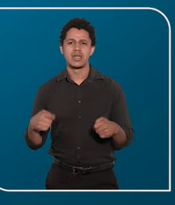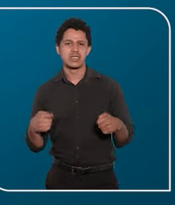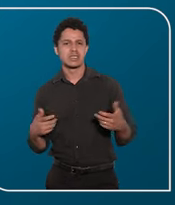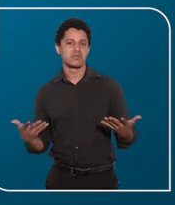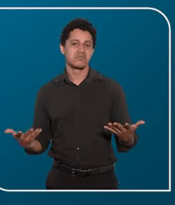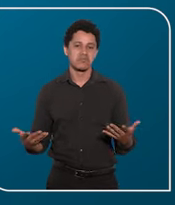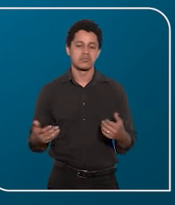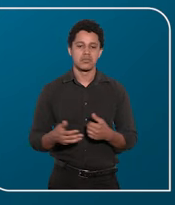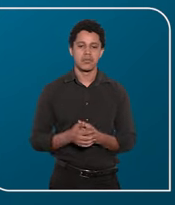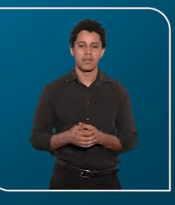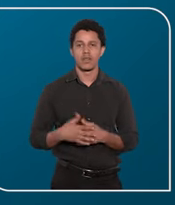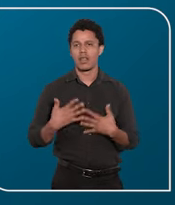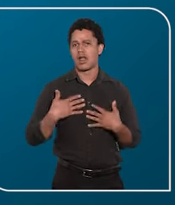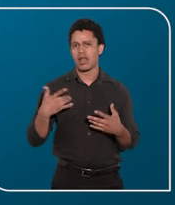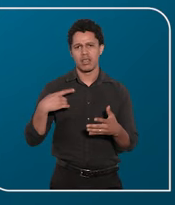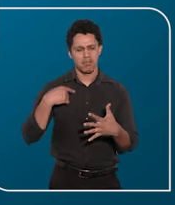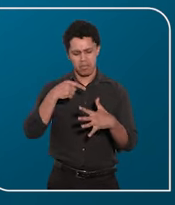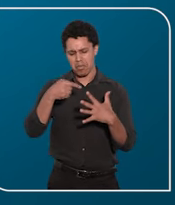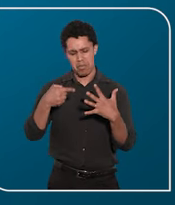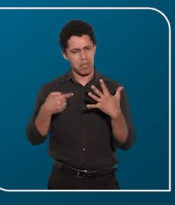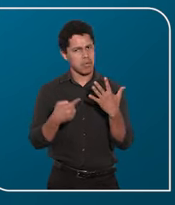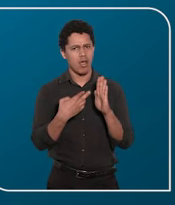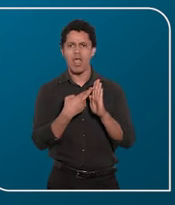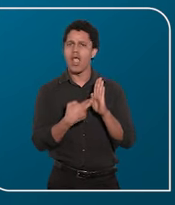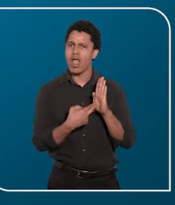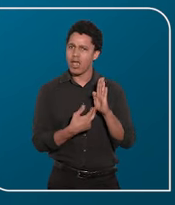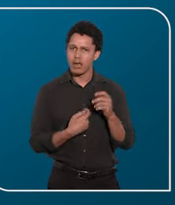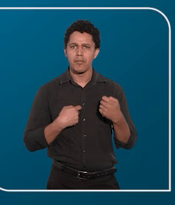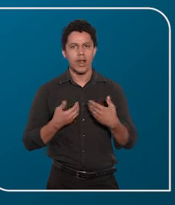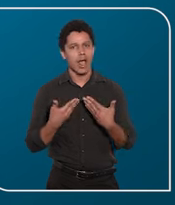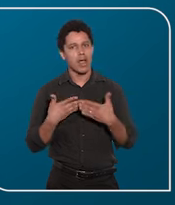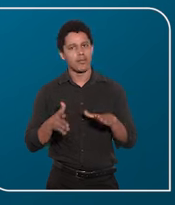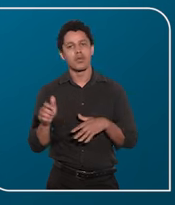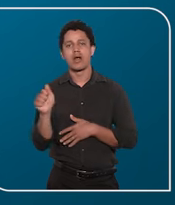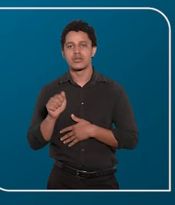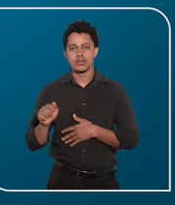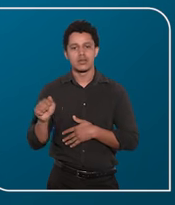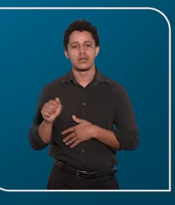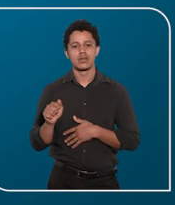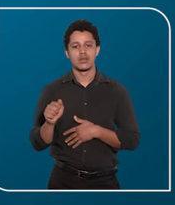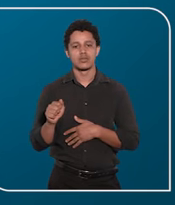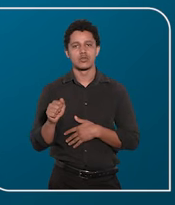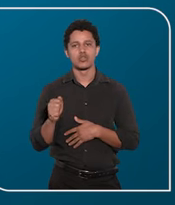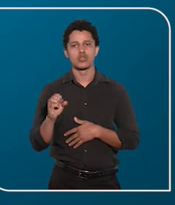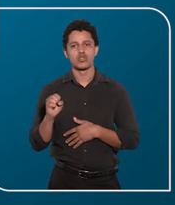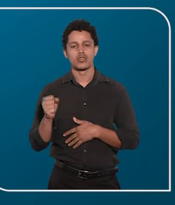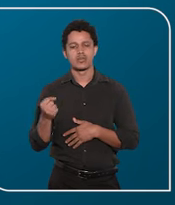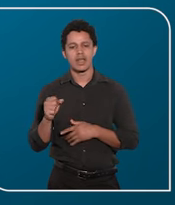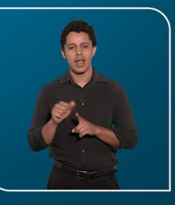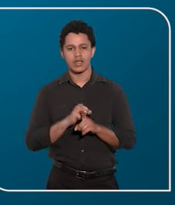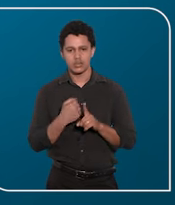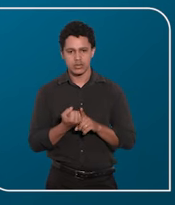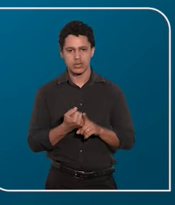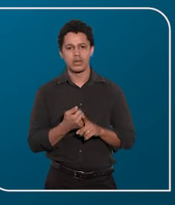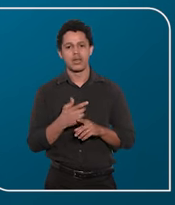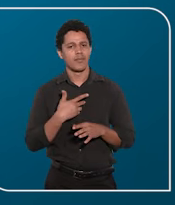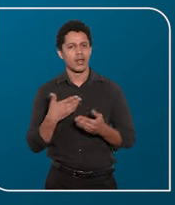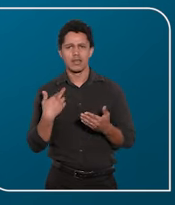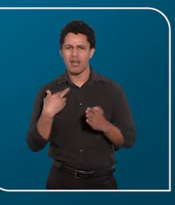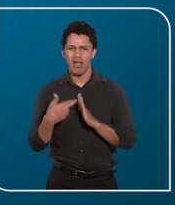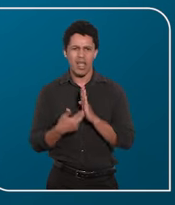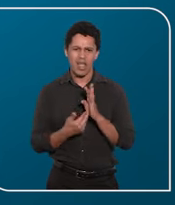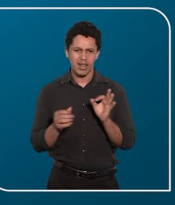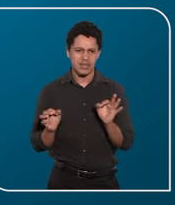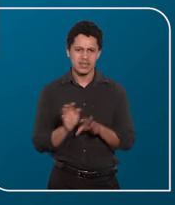Fátima, tem uma série de requisitos para abrir uma sociedade, mas existem algumas regras bem práticas. Eu não